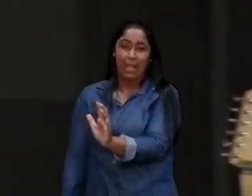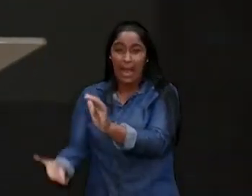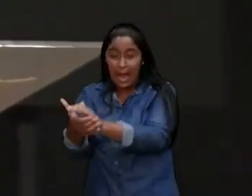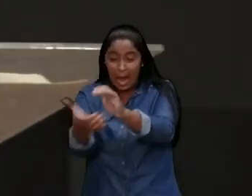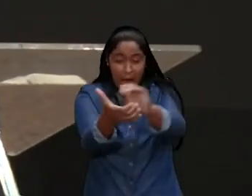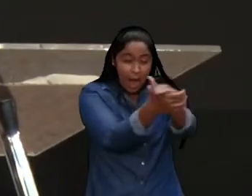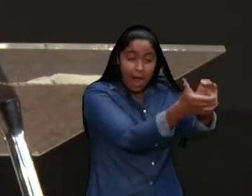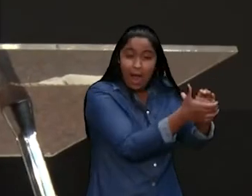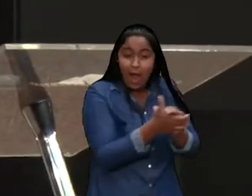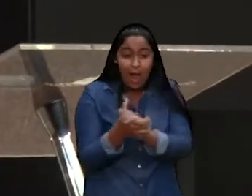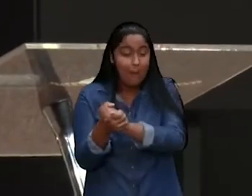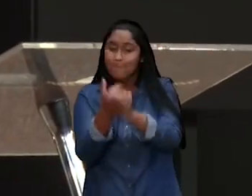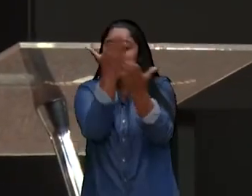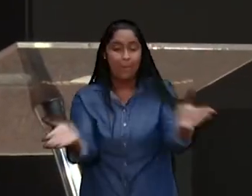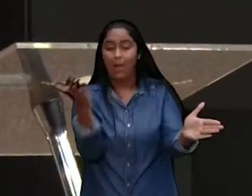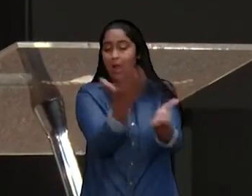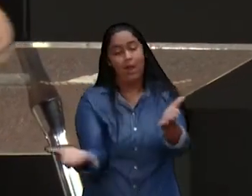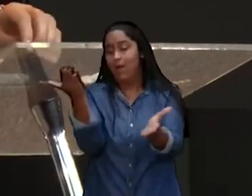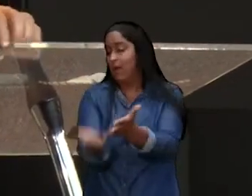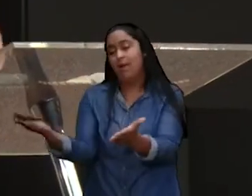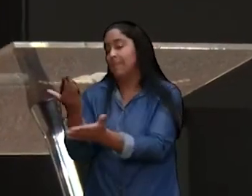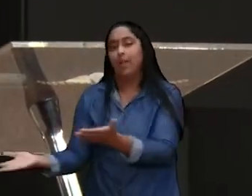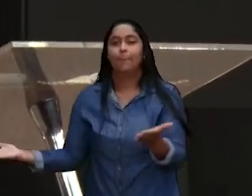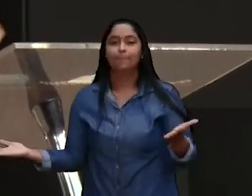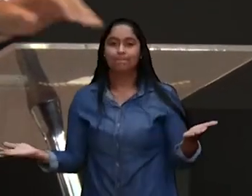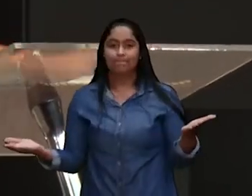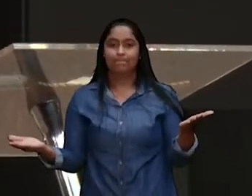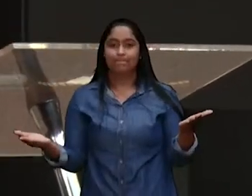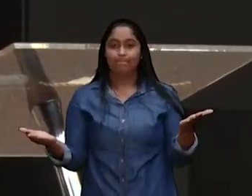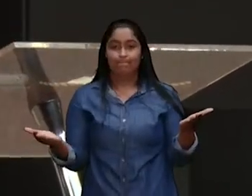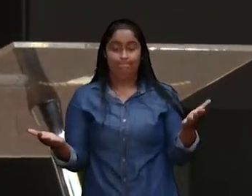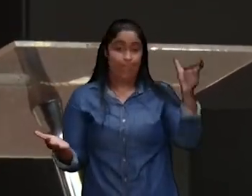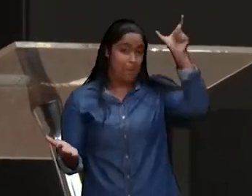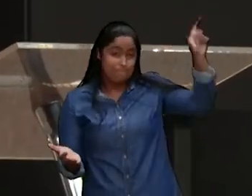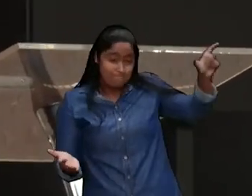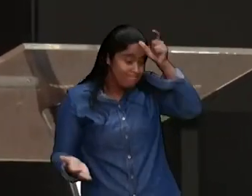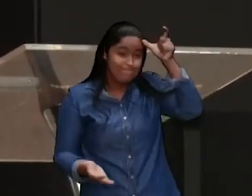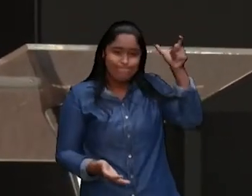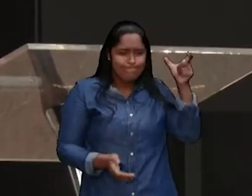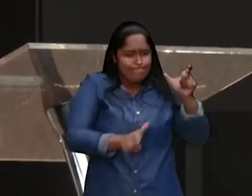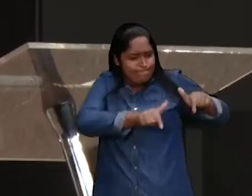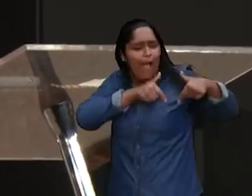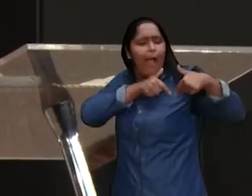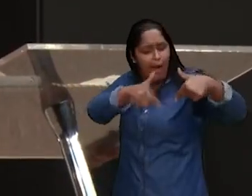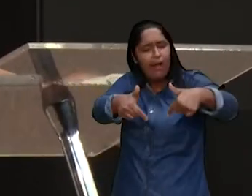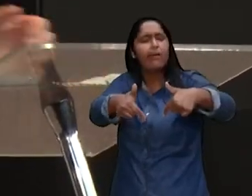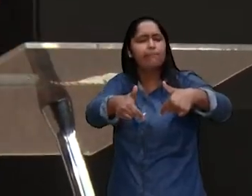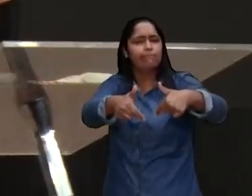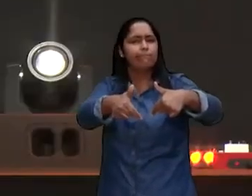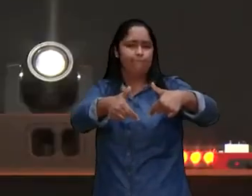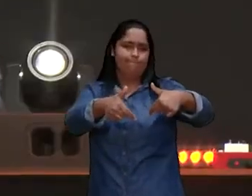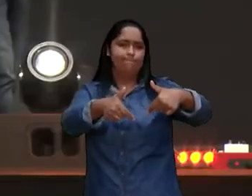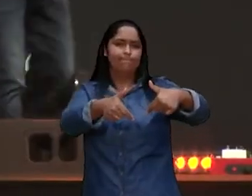de casamento então gente isso é coisa demoníaca a pornografia é uma ação Demoníaca